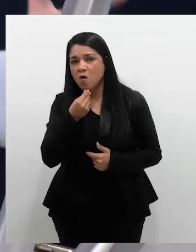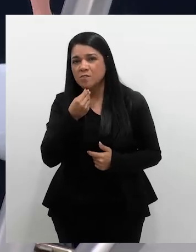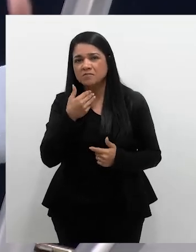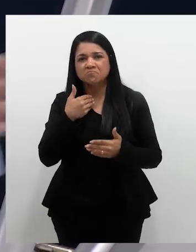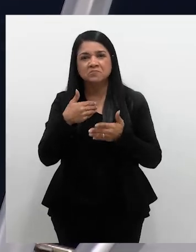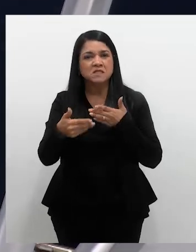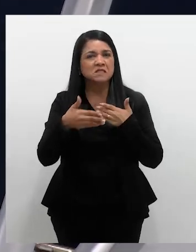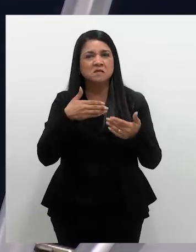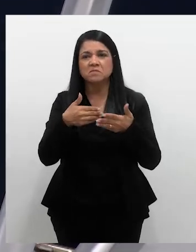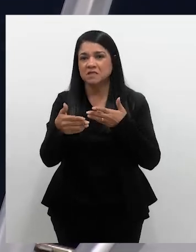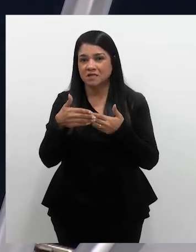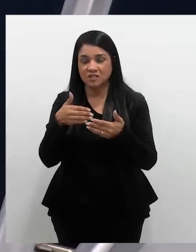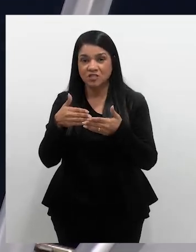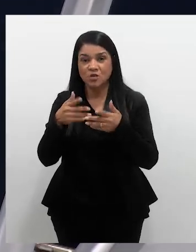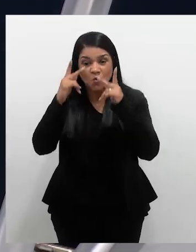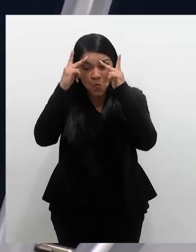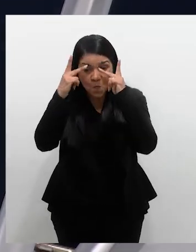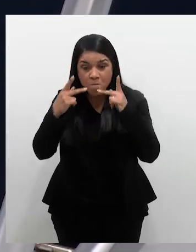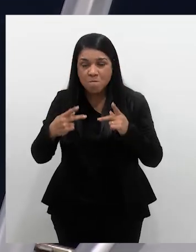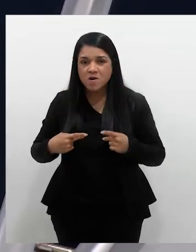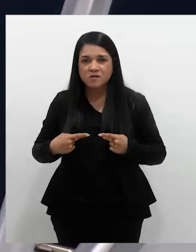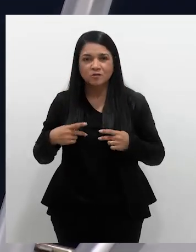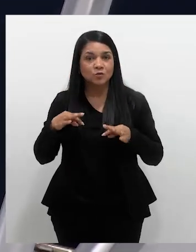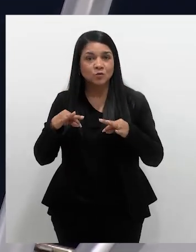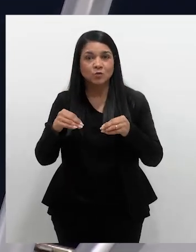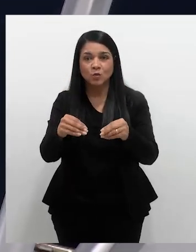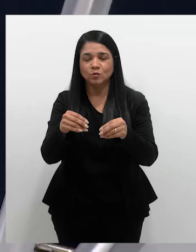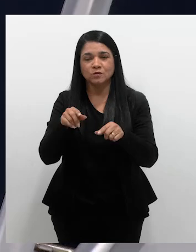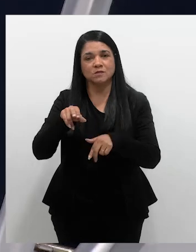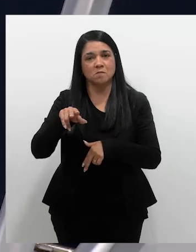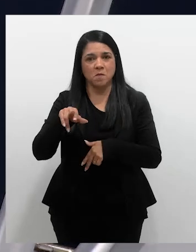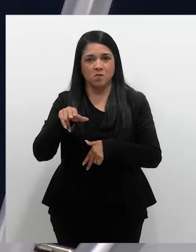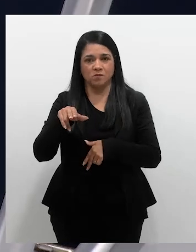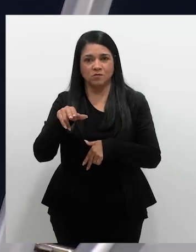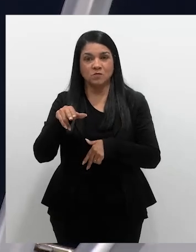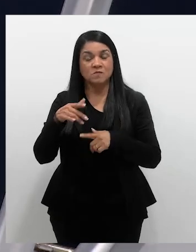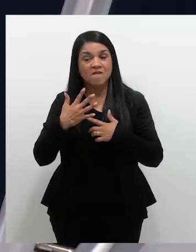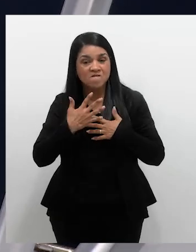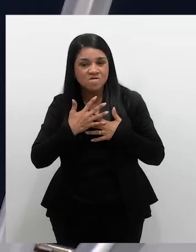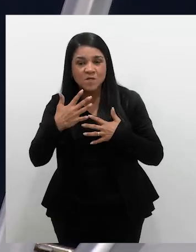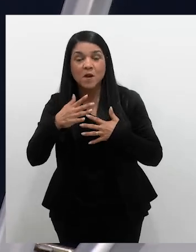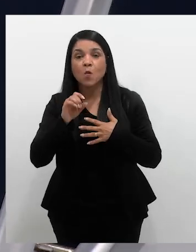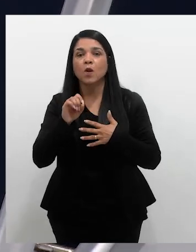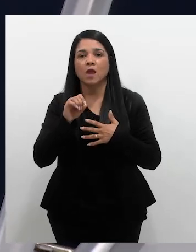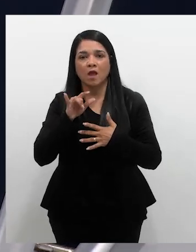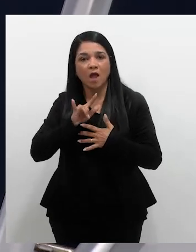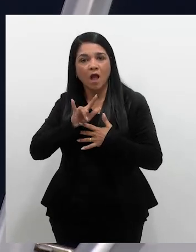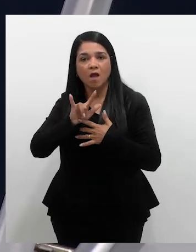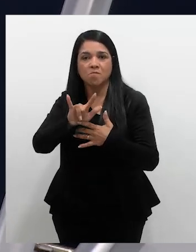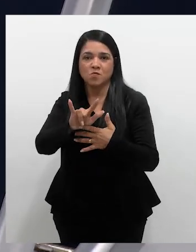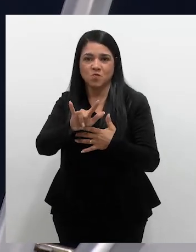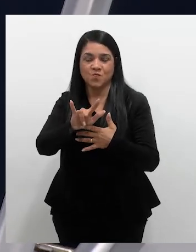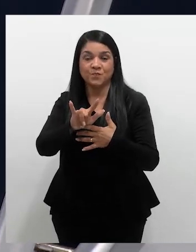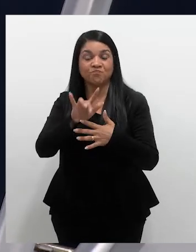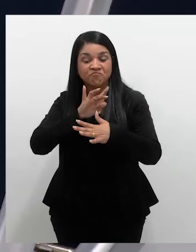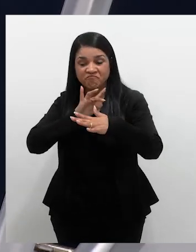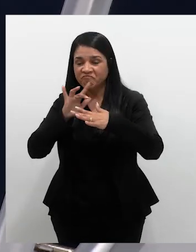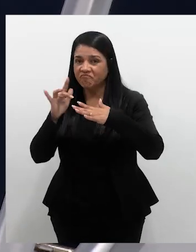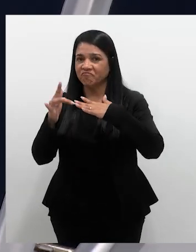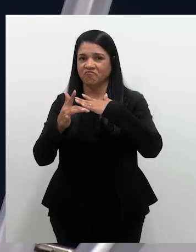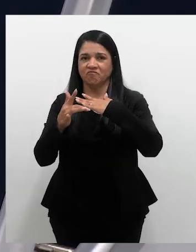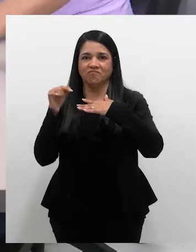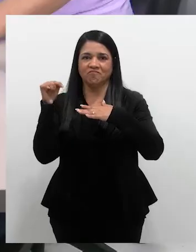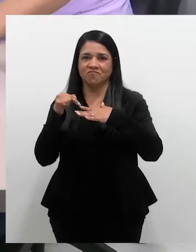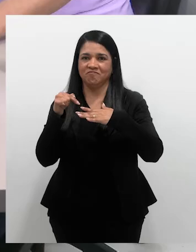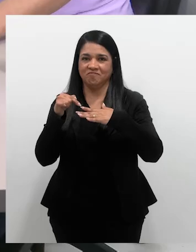seja homem, independente. Seres humanos, nós somos todos irmãos. Então a gente tem que vibrar o amor. E eu acho que as redes